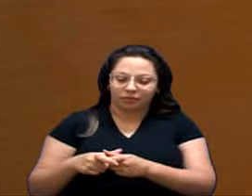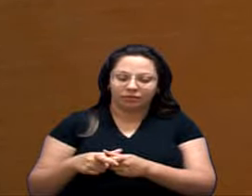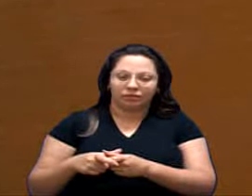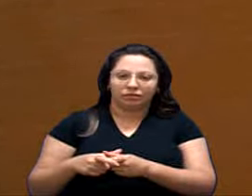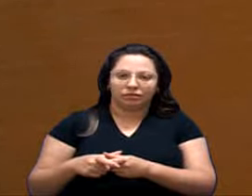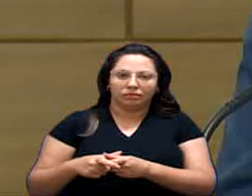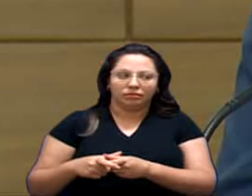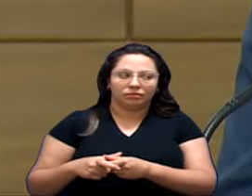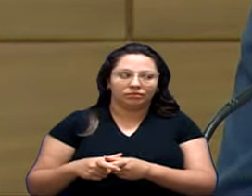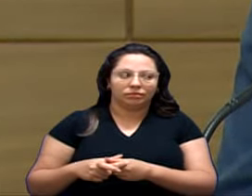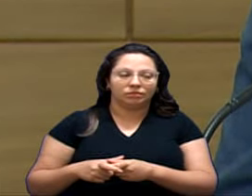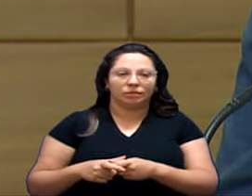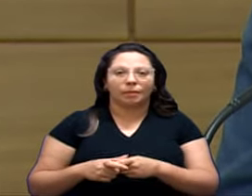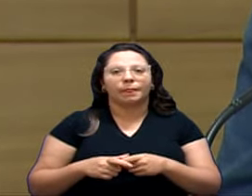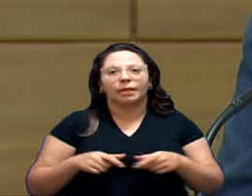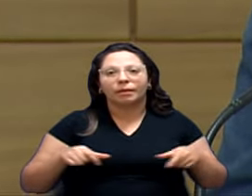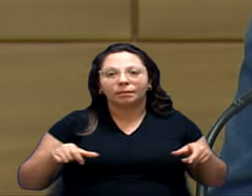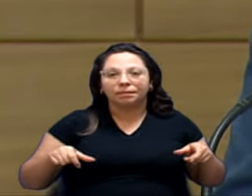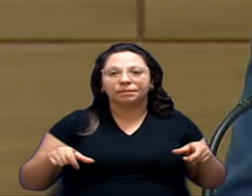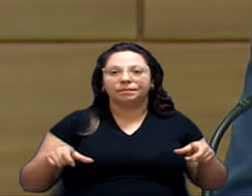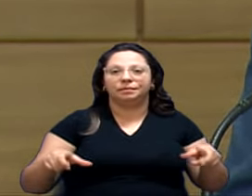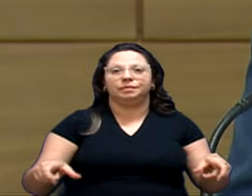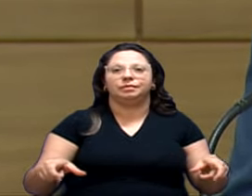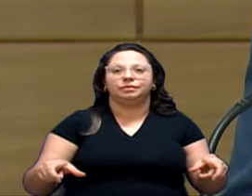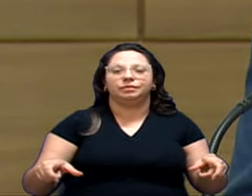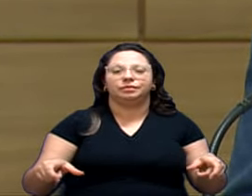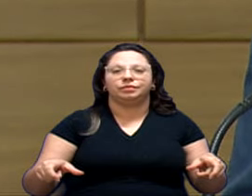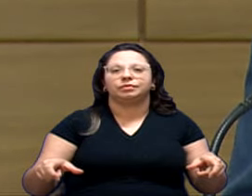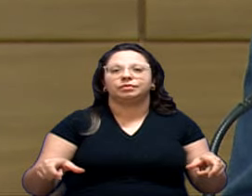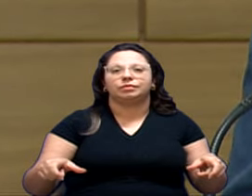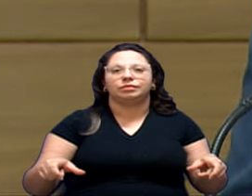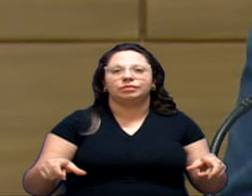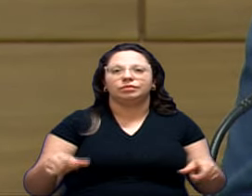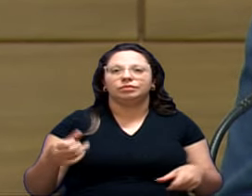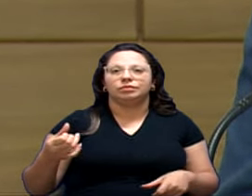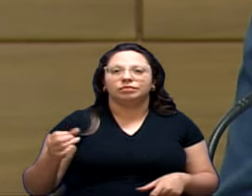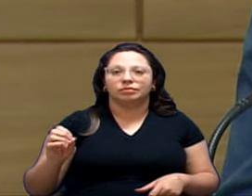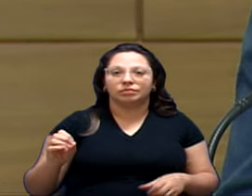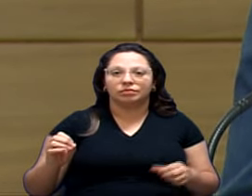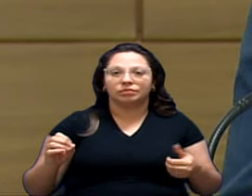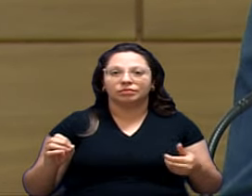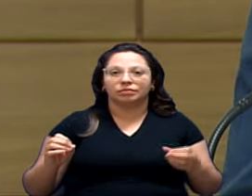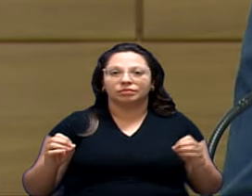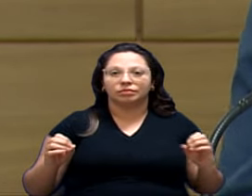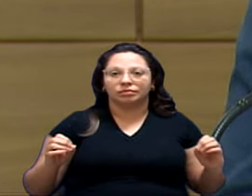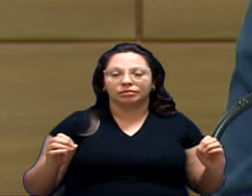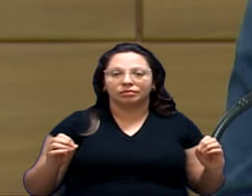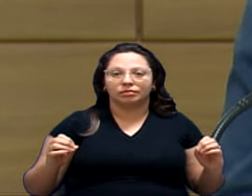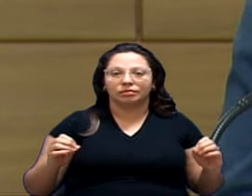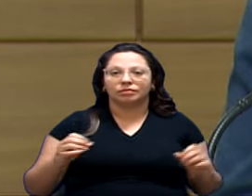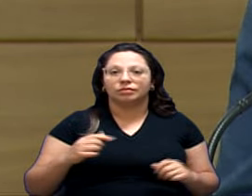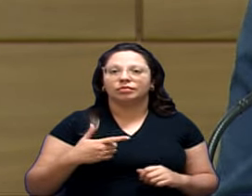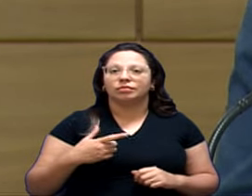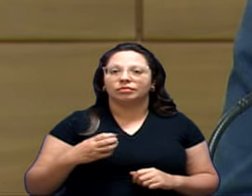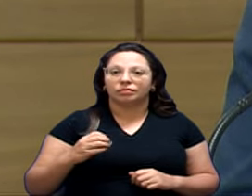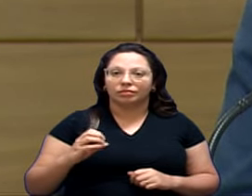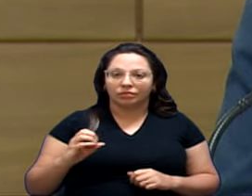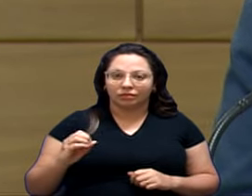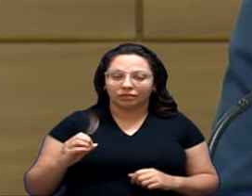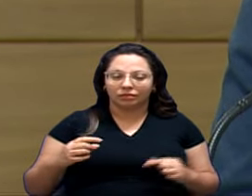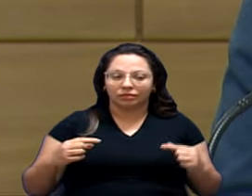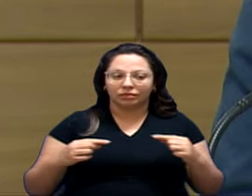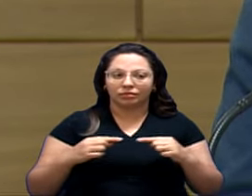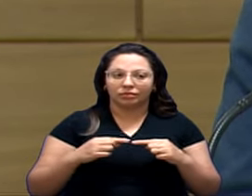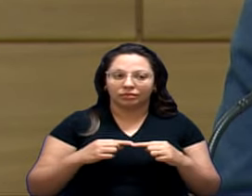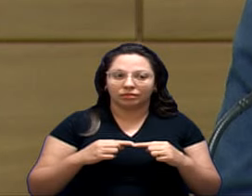eh uma faixa eh seja ela de 60 de 100 ou de 200 em função do Manancial